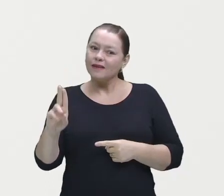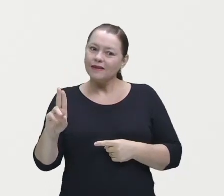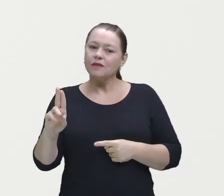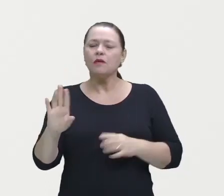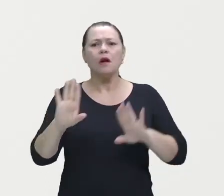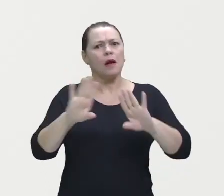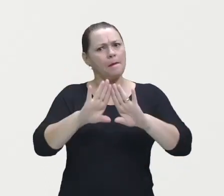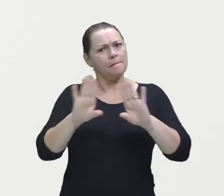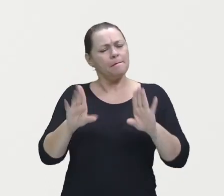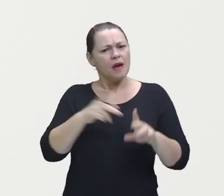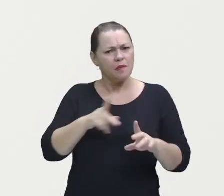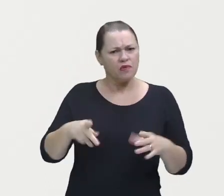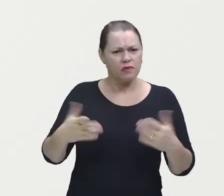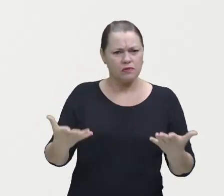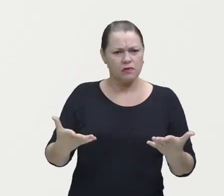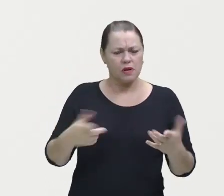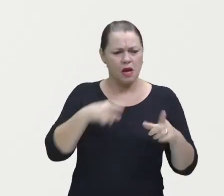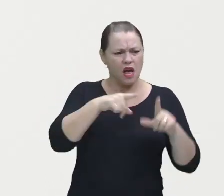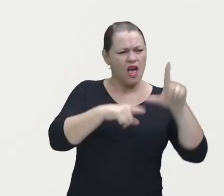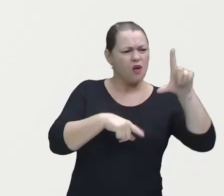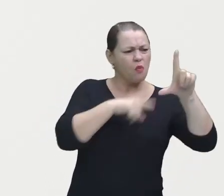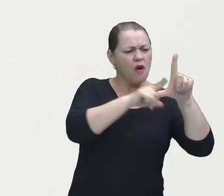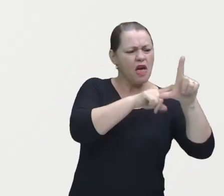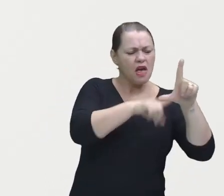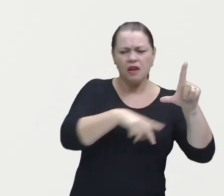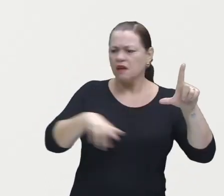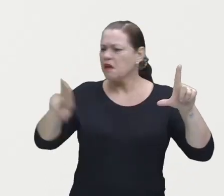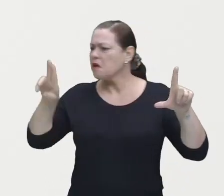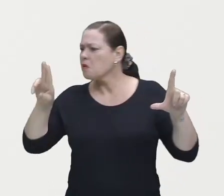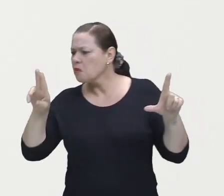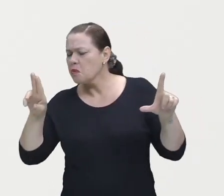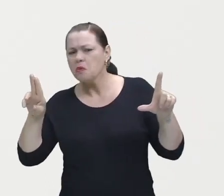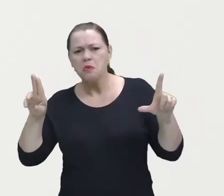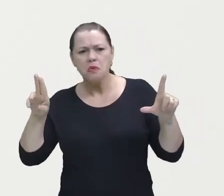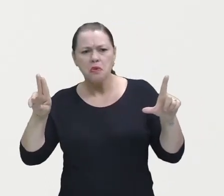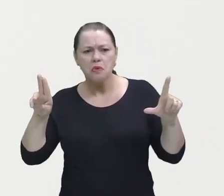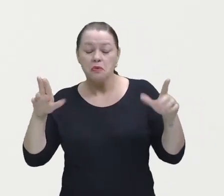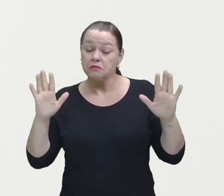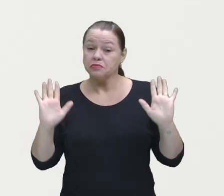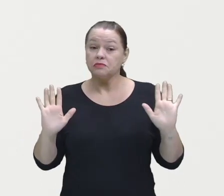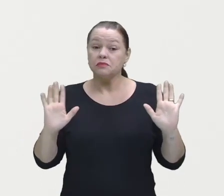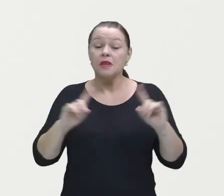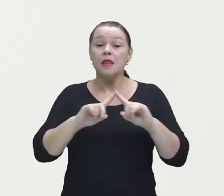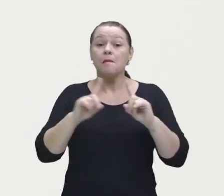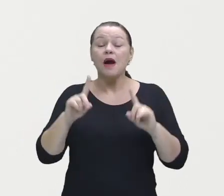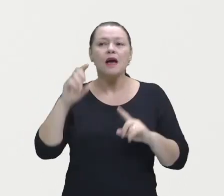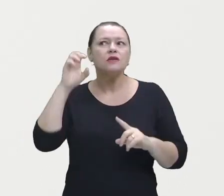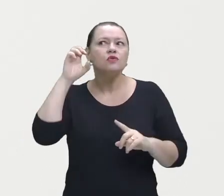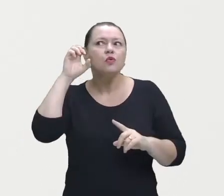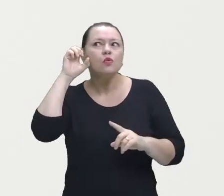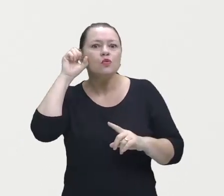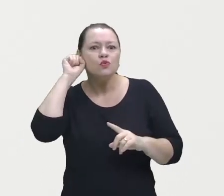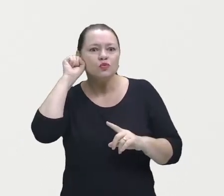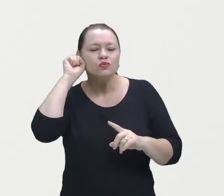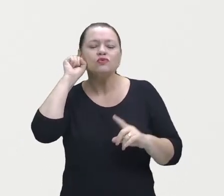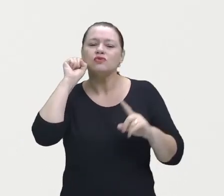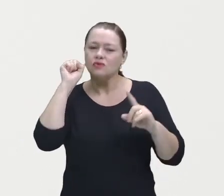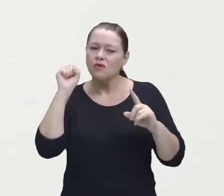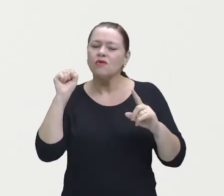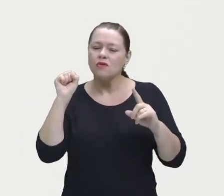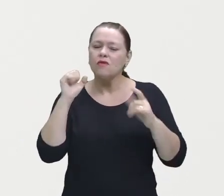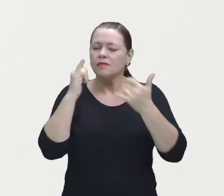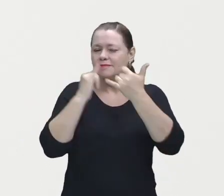professora, o final é diferente. Um é com L e o outro é com U. Sim, a escrita